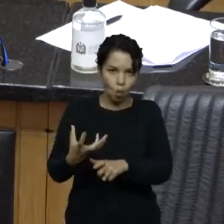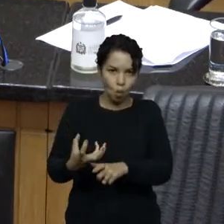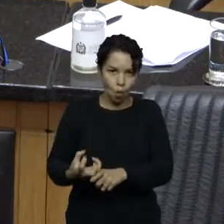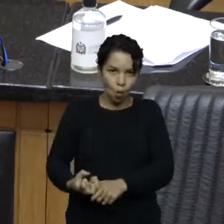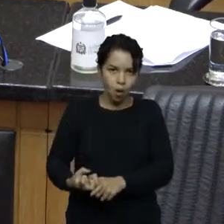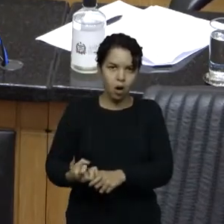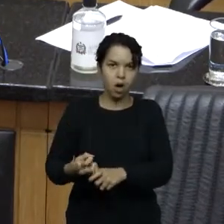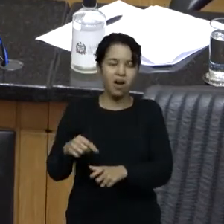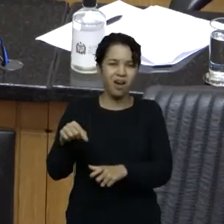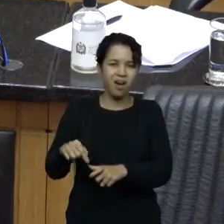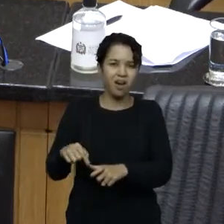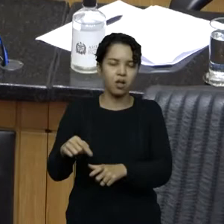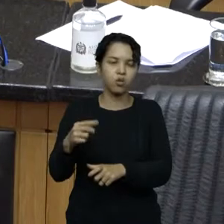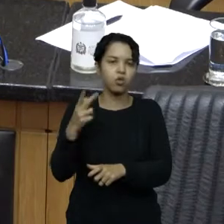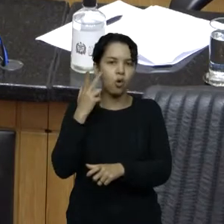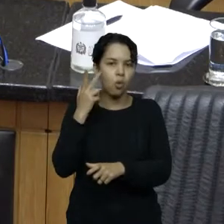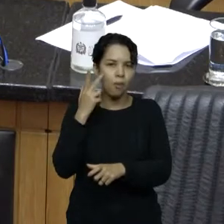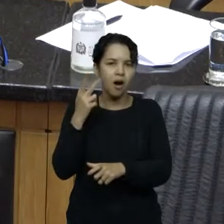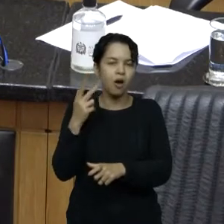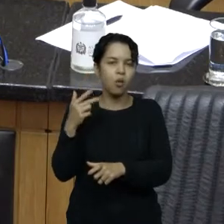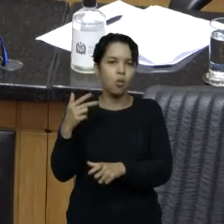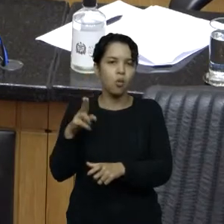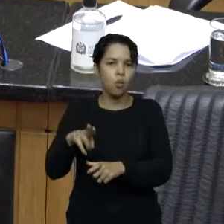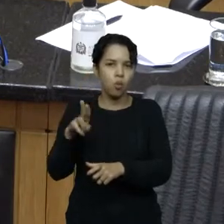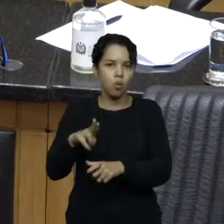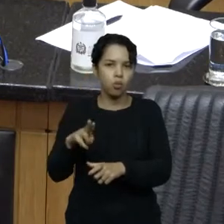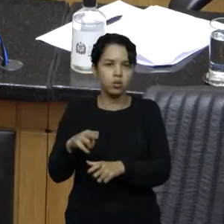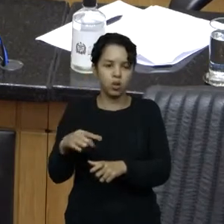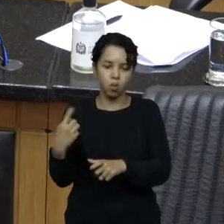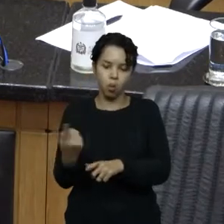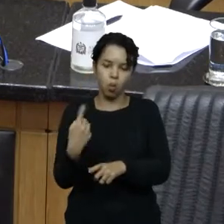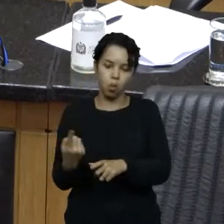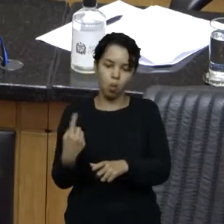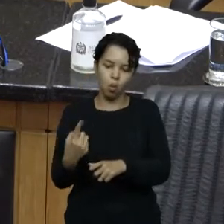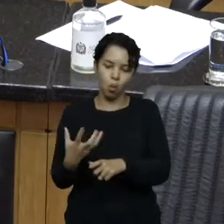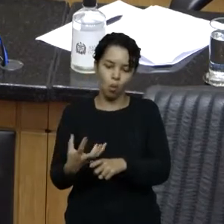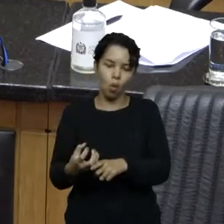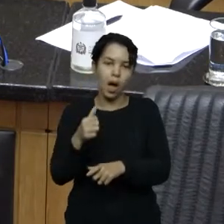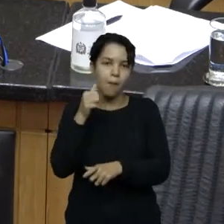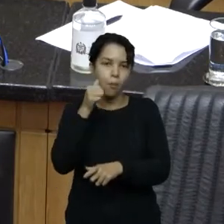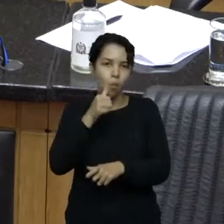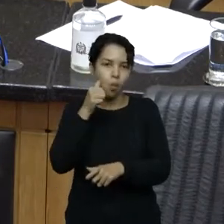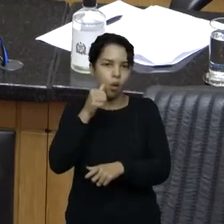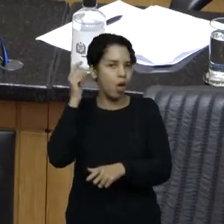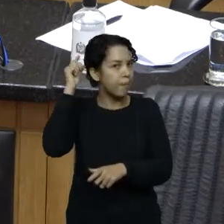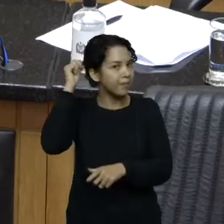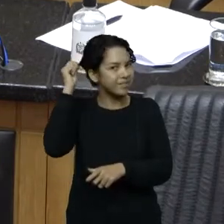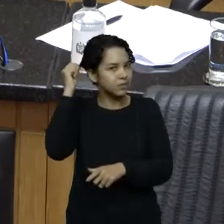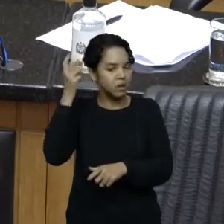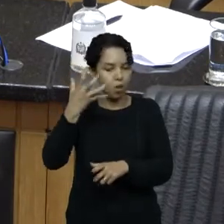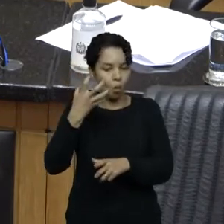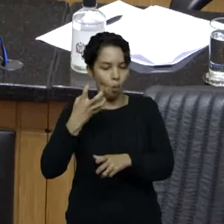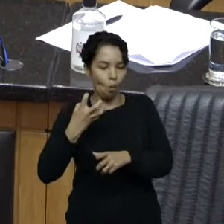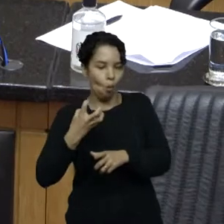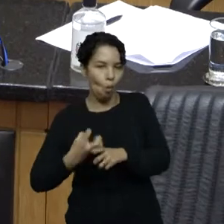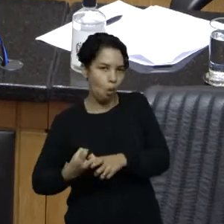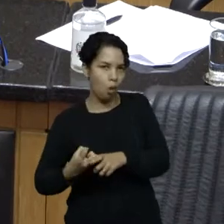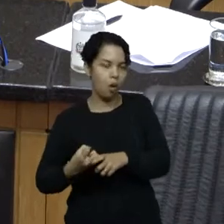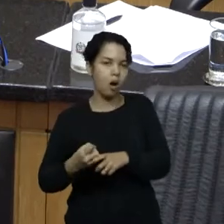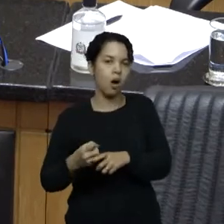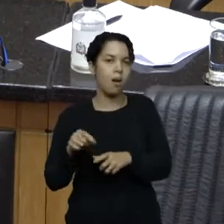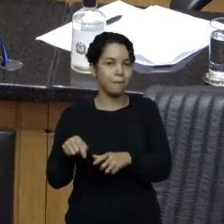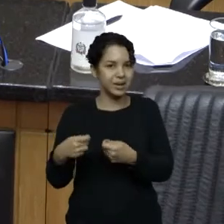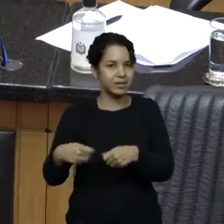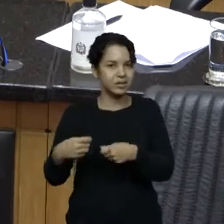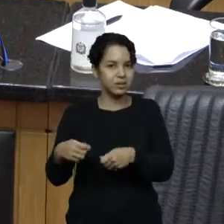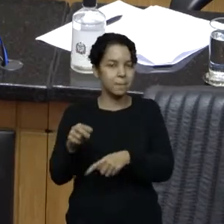o cabelo das presidente de meninas e mulheres que estão na piscina cabelo solto e o artigo 4º fala que ela tem que ser protegida